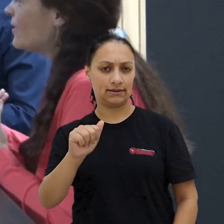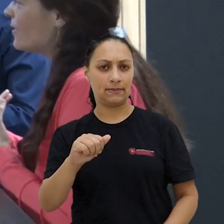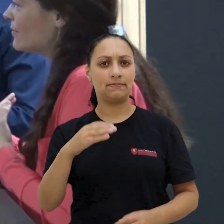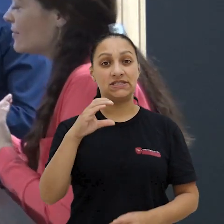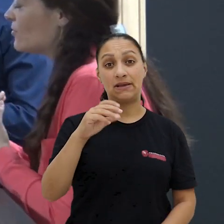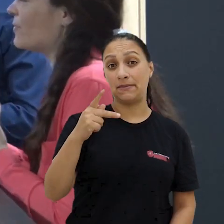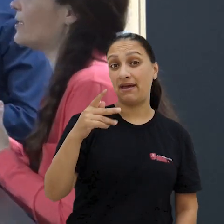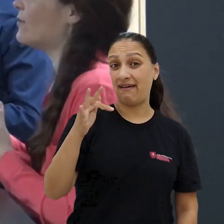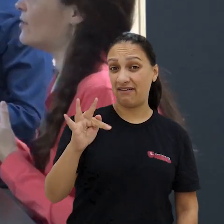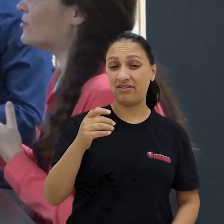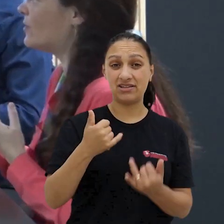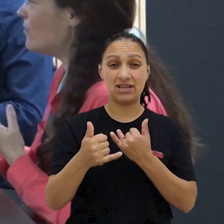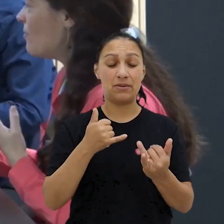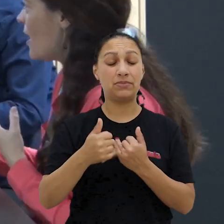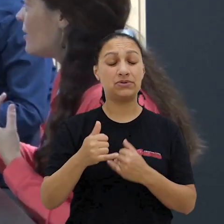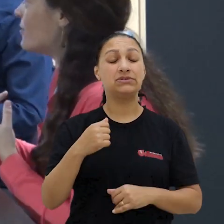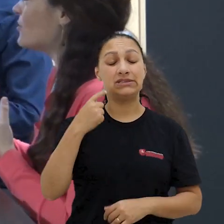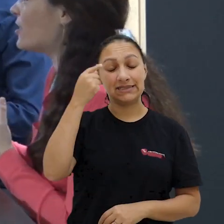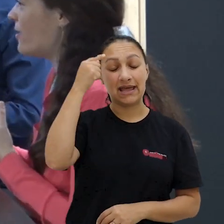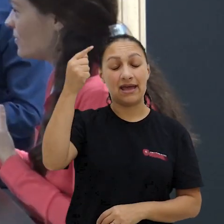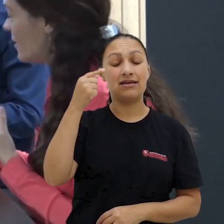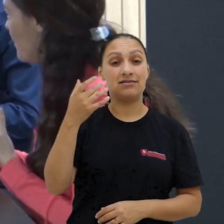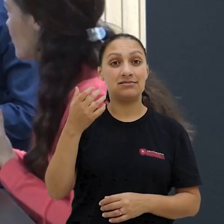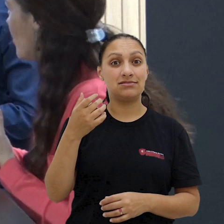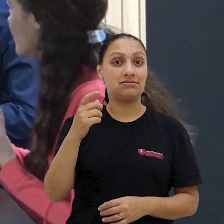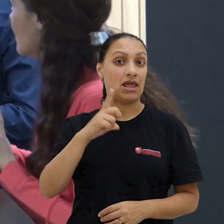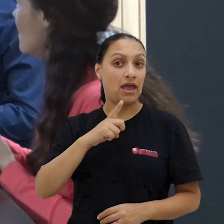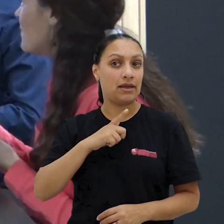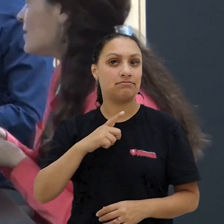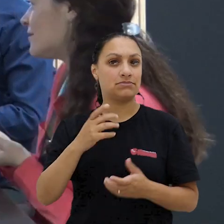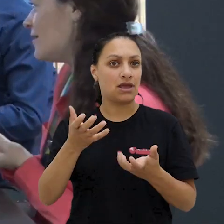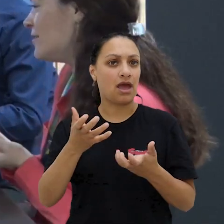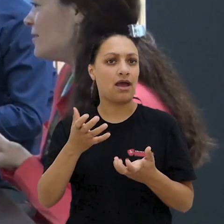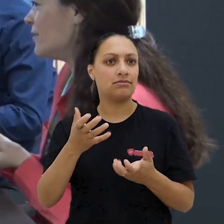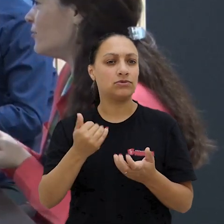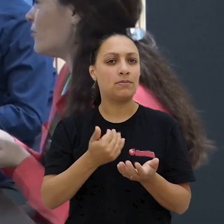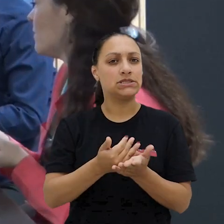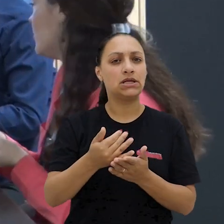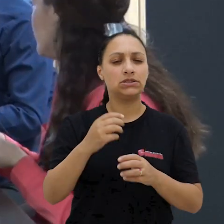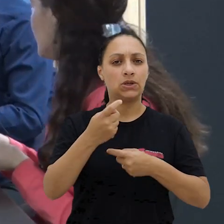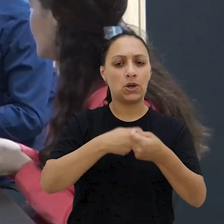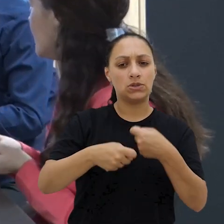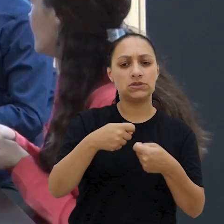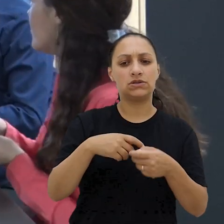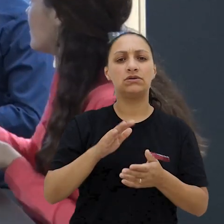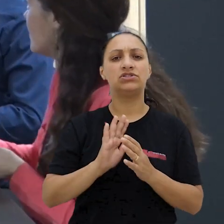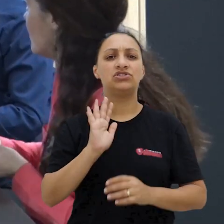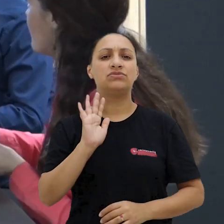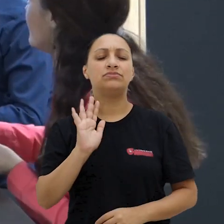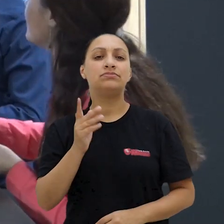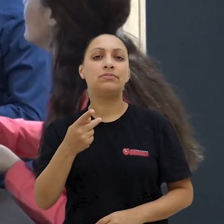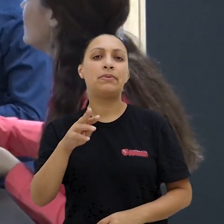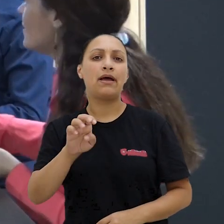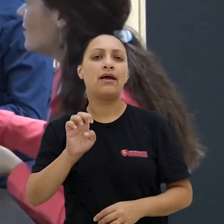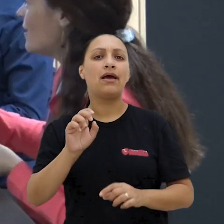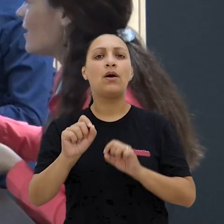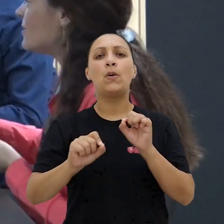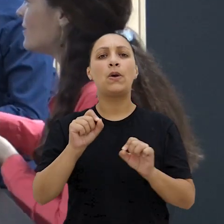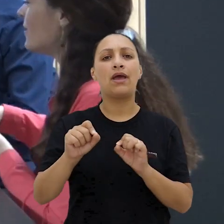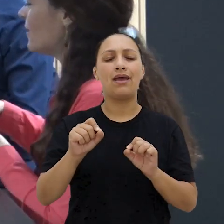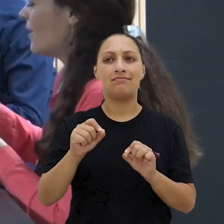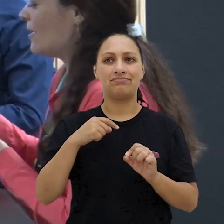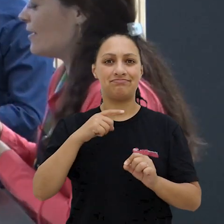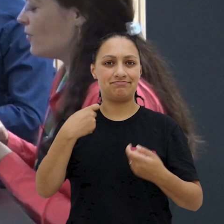que têm uma ideia e querem transformar em negócio. Incubados, já é um CNPJ, mas que está iniciando, normalmente não tem clientes, ainda tem uma